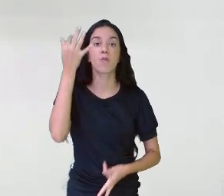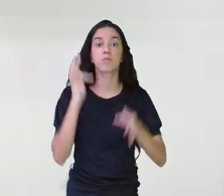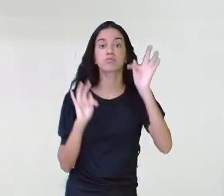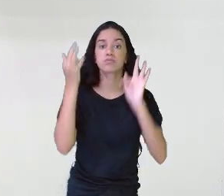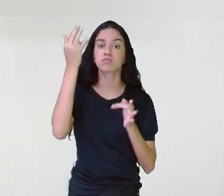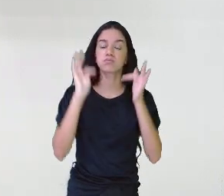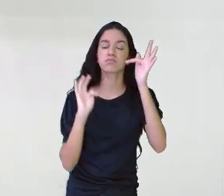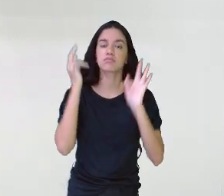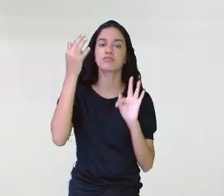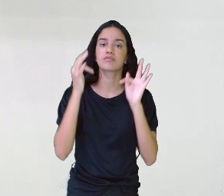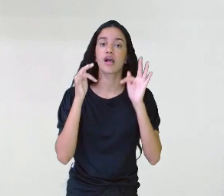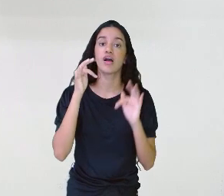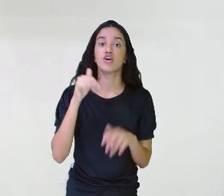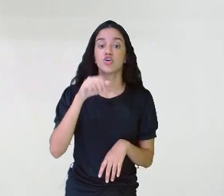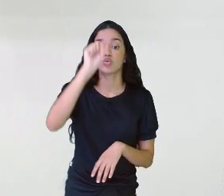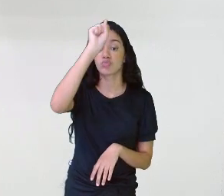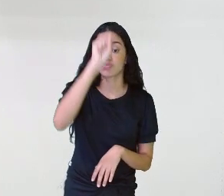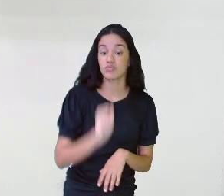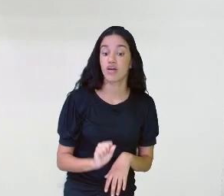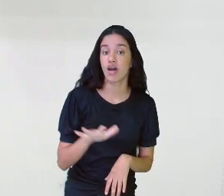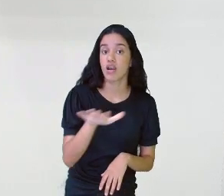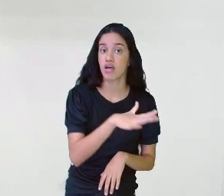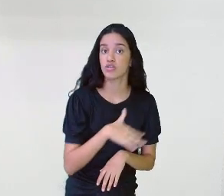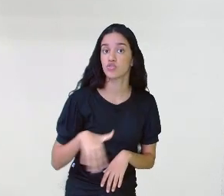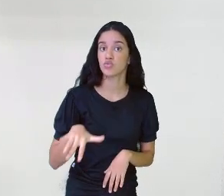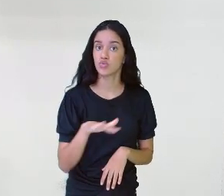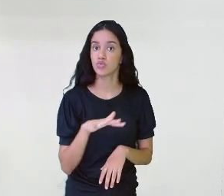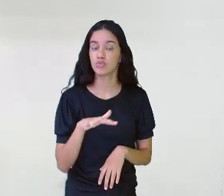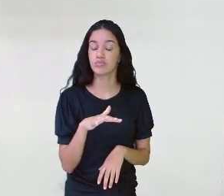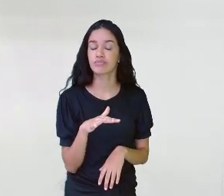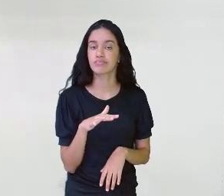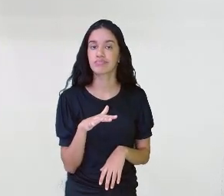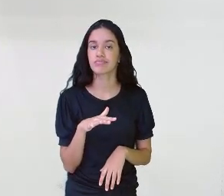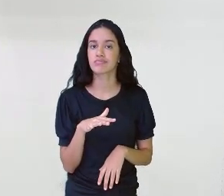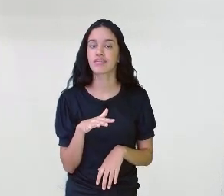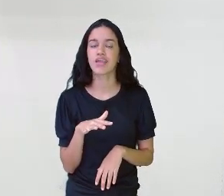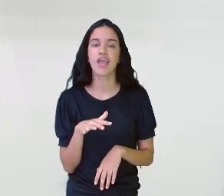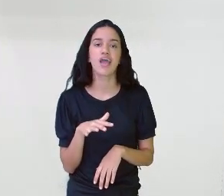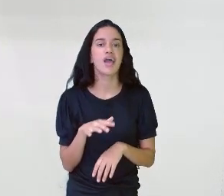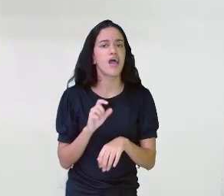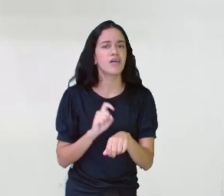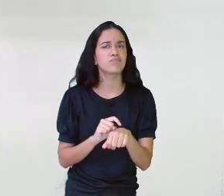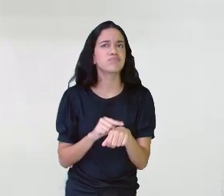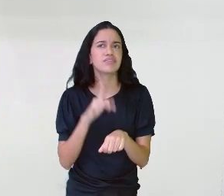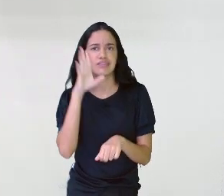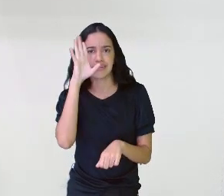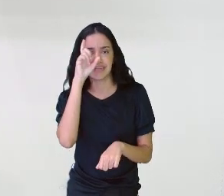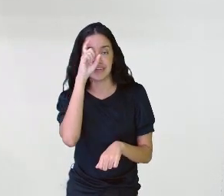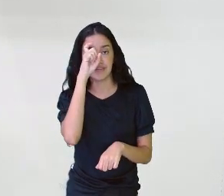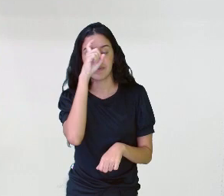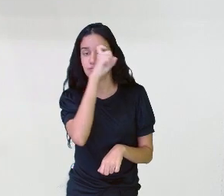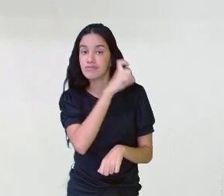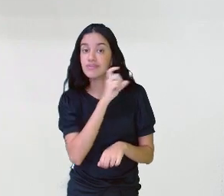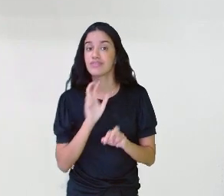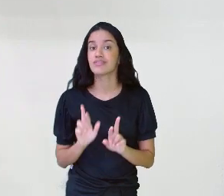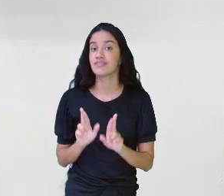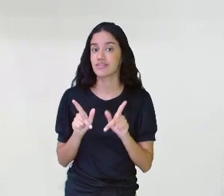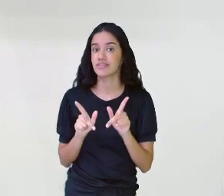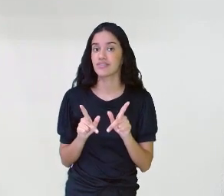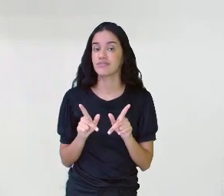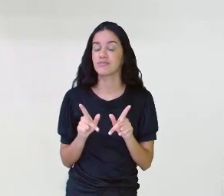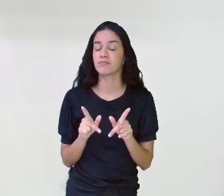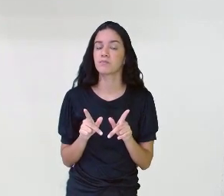da região sul. São situações completamente diferentes. Por isso que é importante a